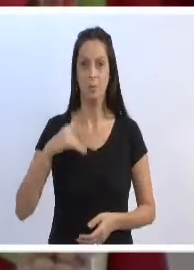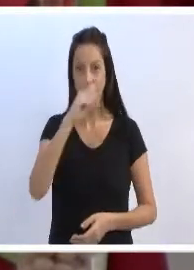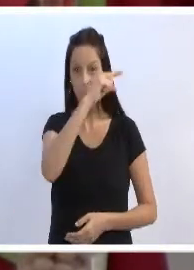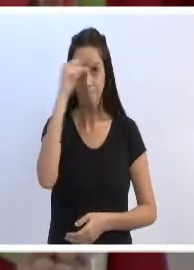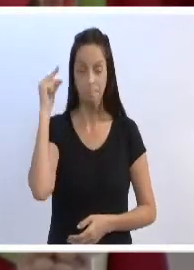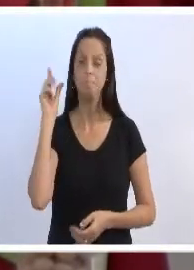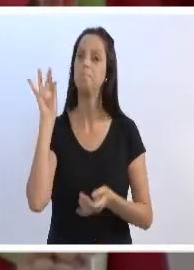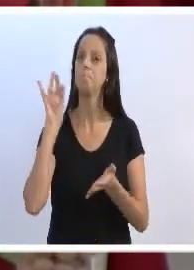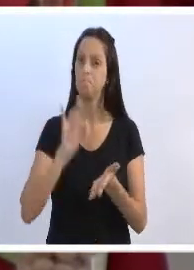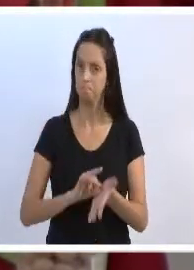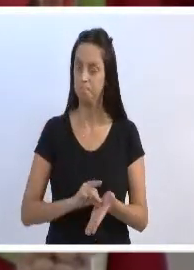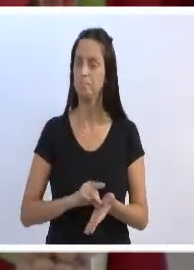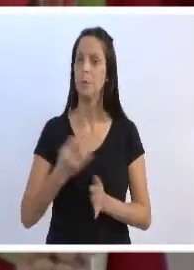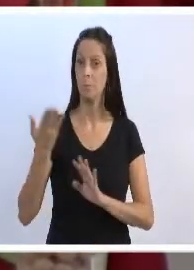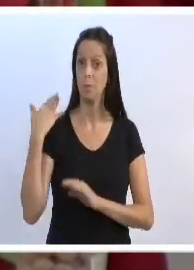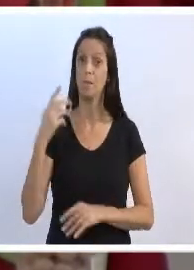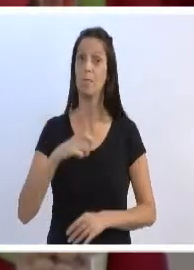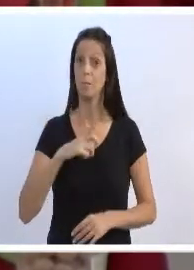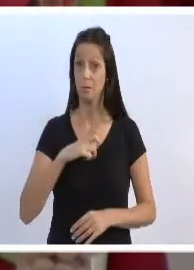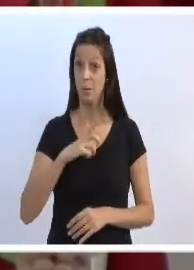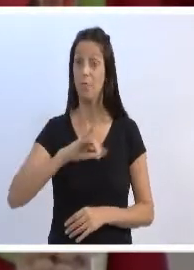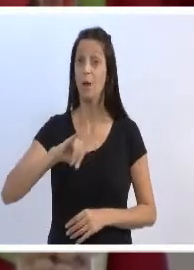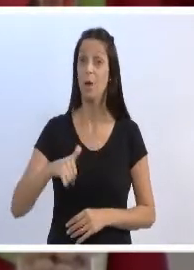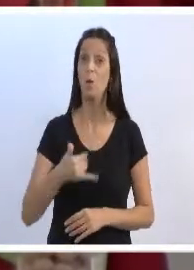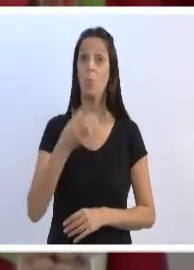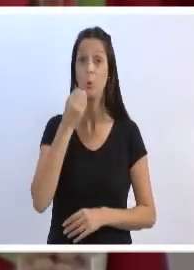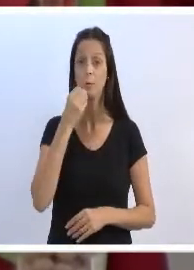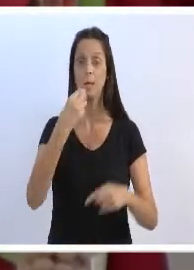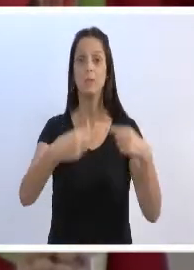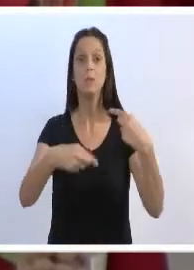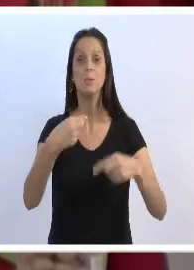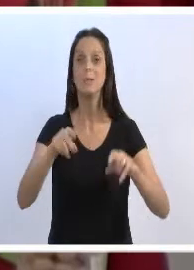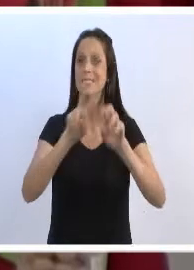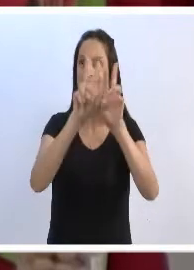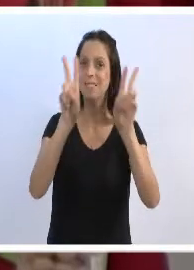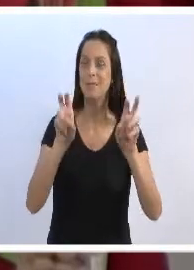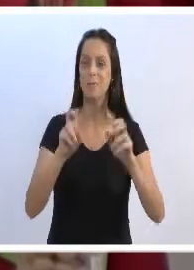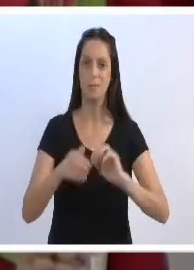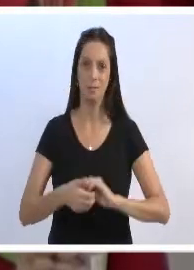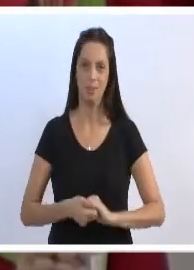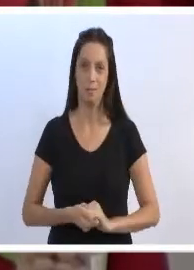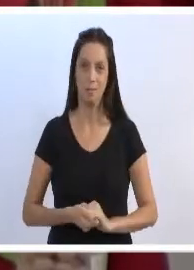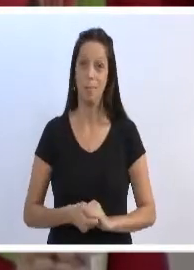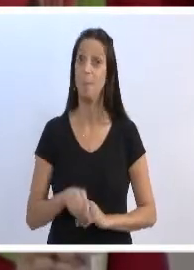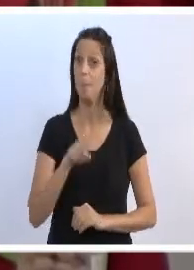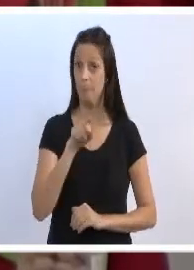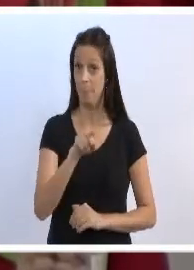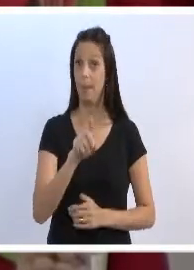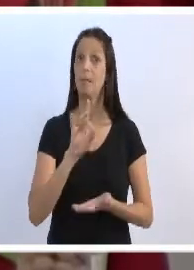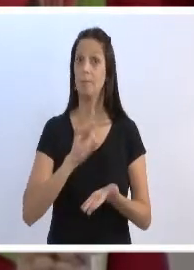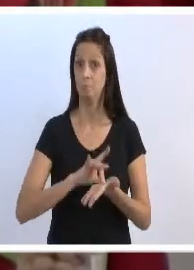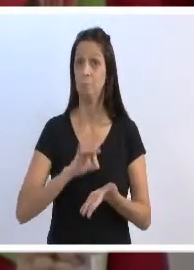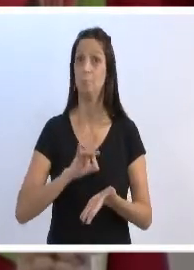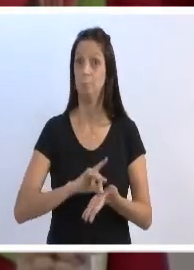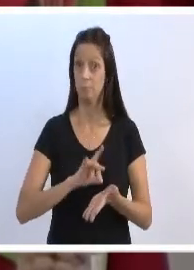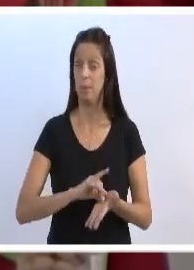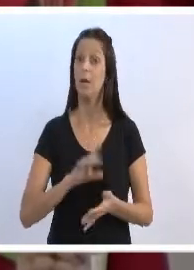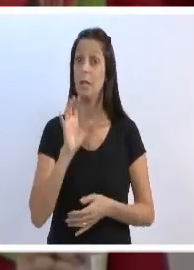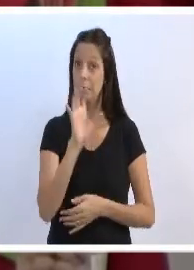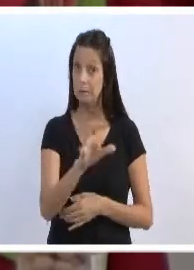ativamente tivemos a oportunidade de discutir esta questão e ele veio veio fazendo este trabalho